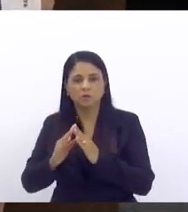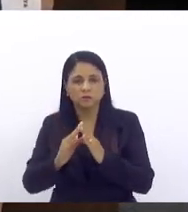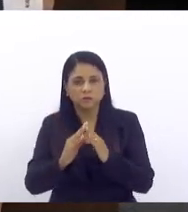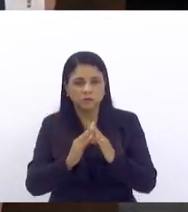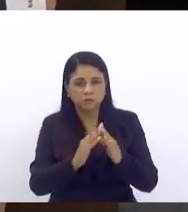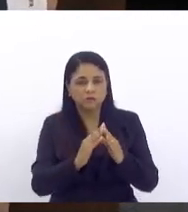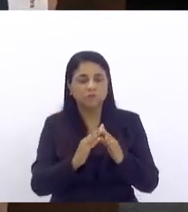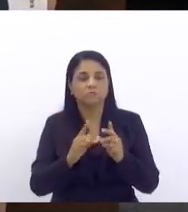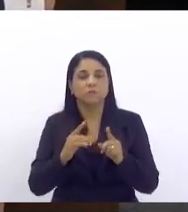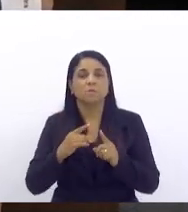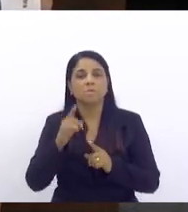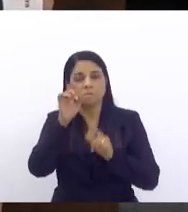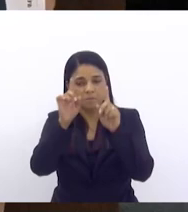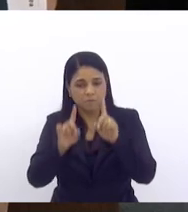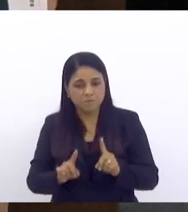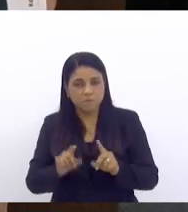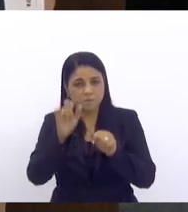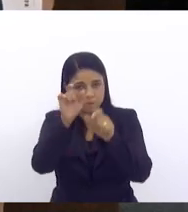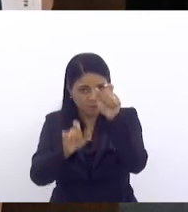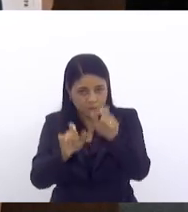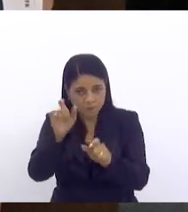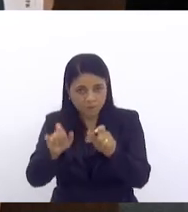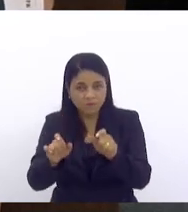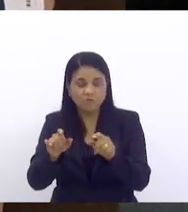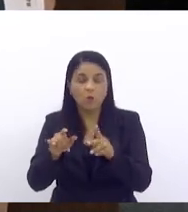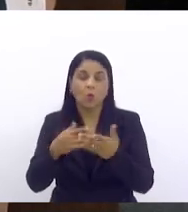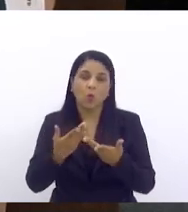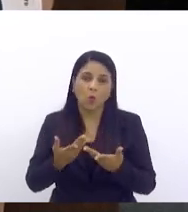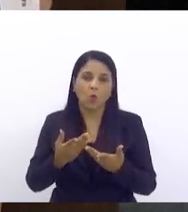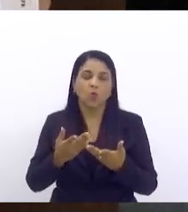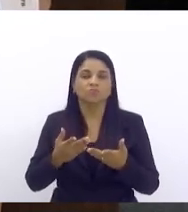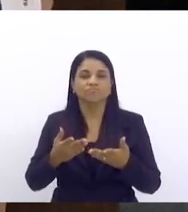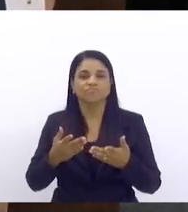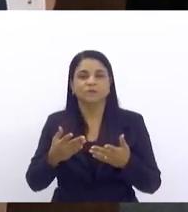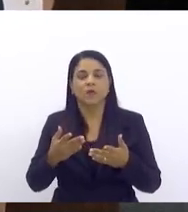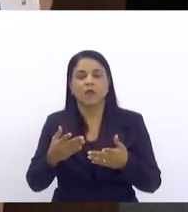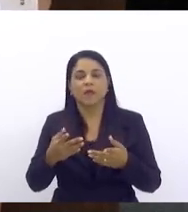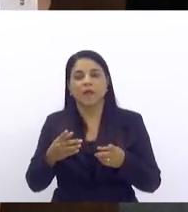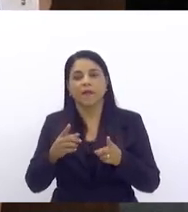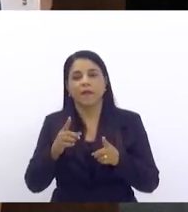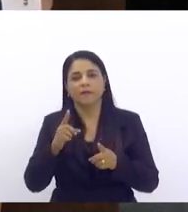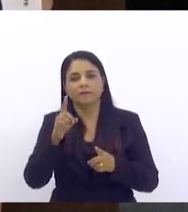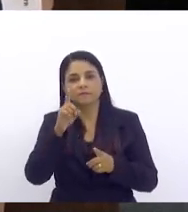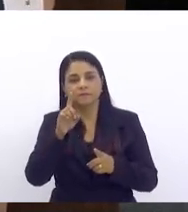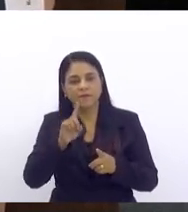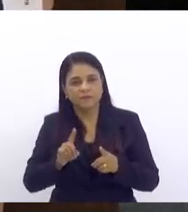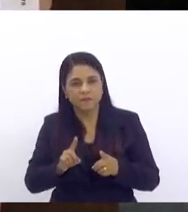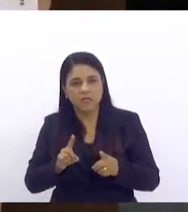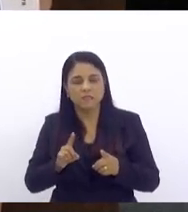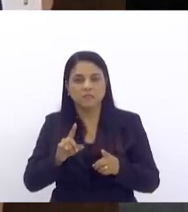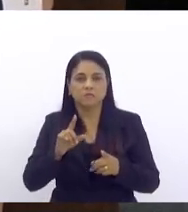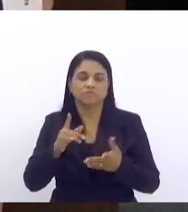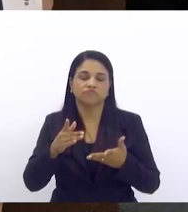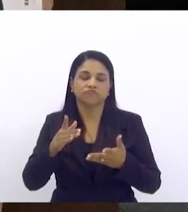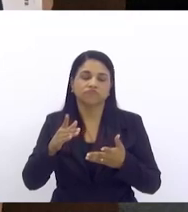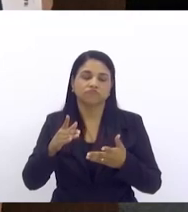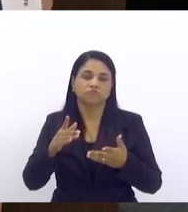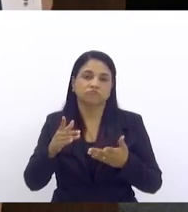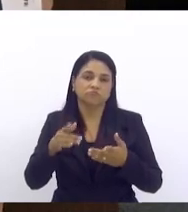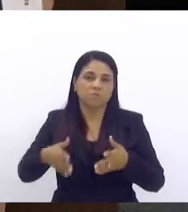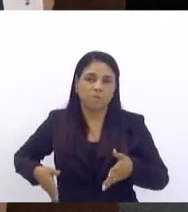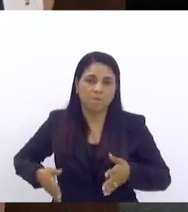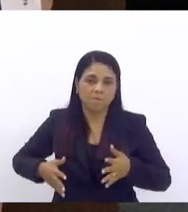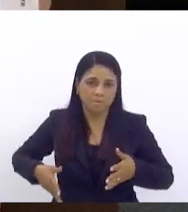pessoas com deficiência ou com mobilidade reduzida. Esse é um debate que a gente tem travado, inclusive pensando